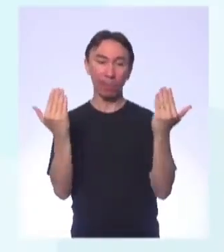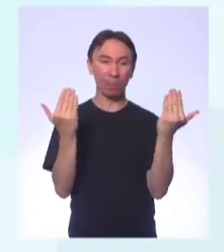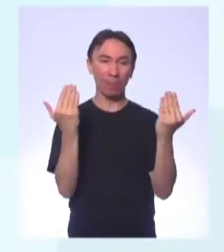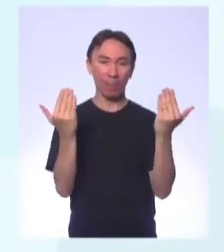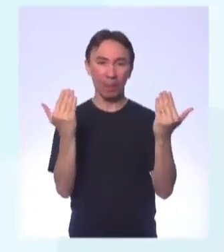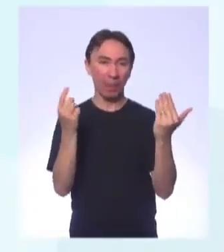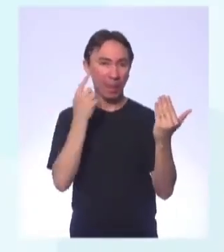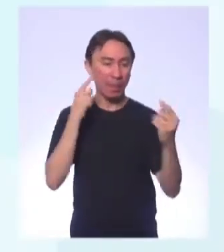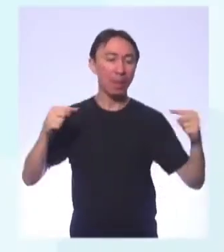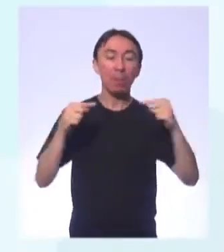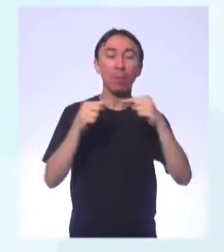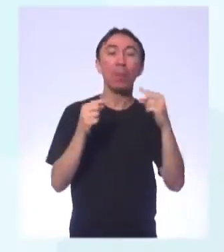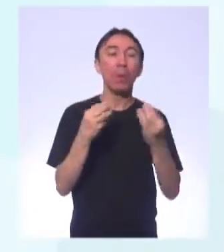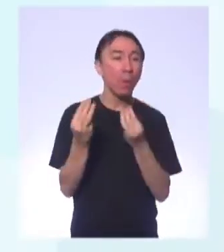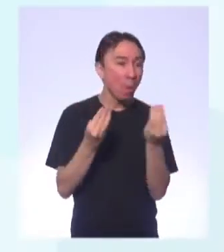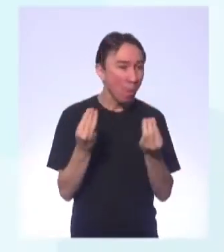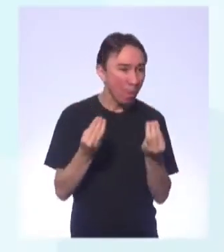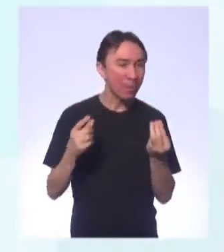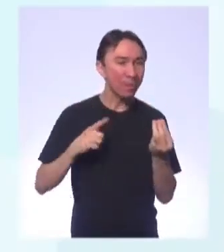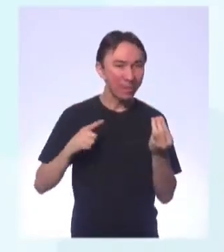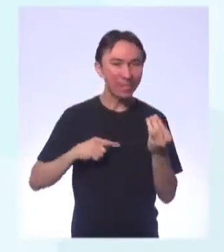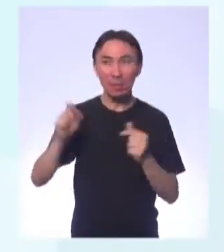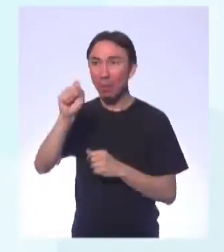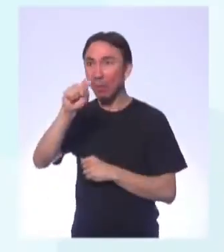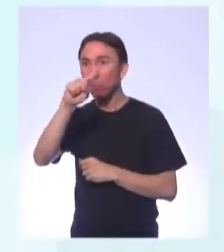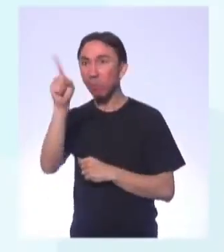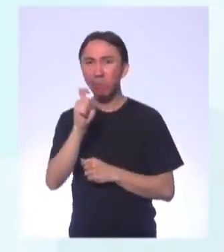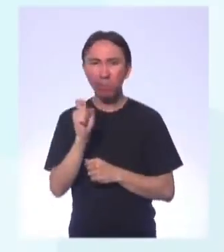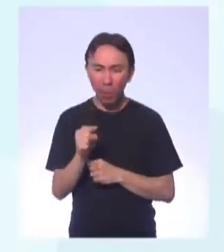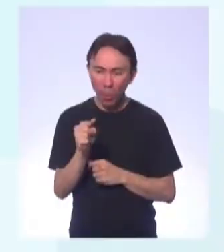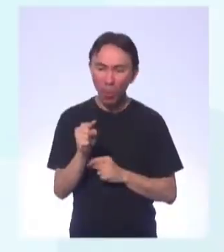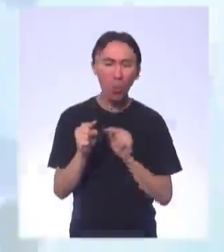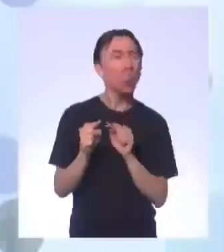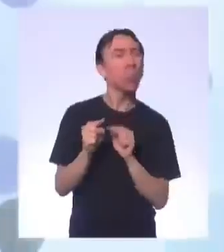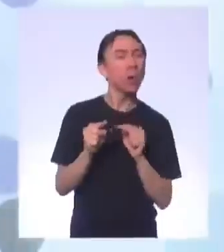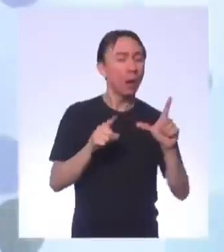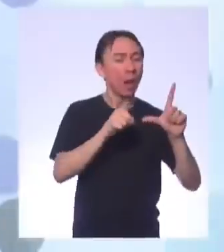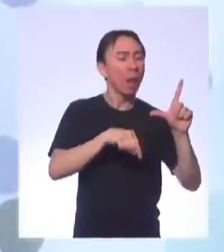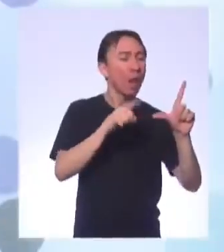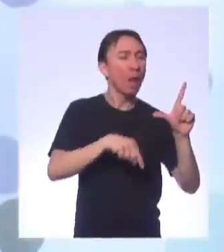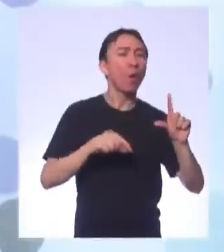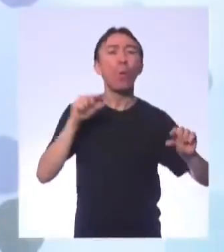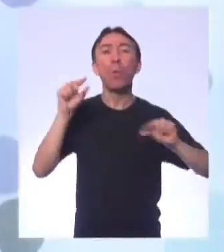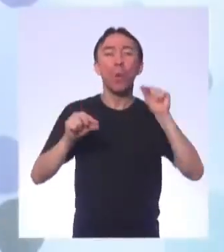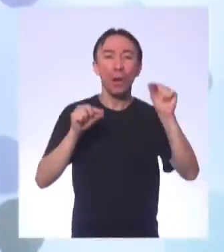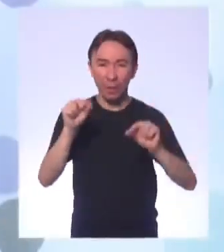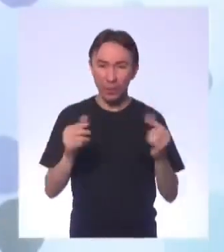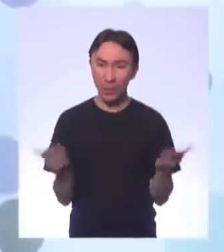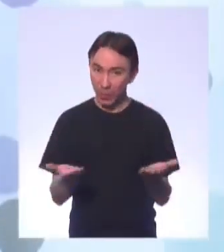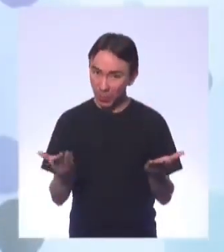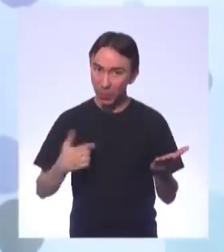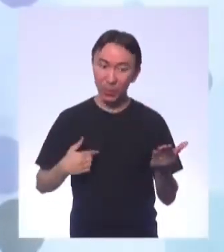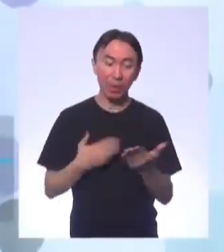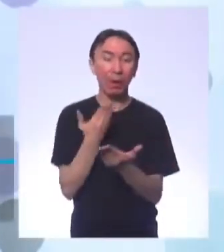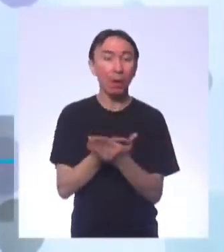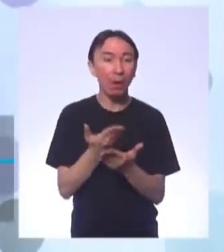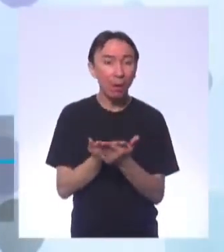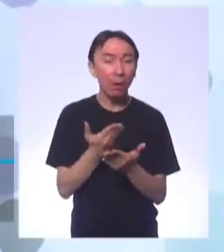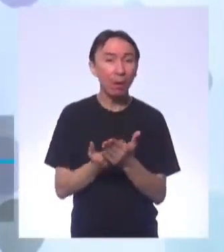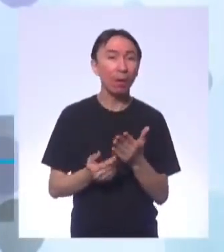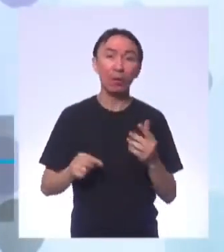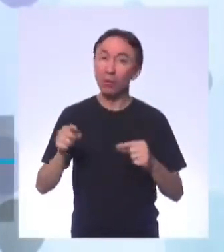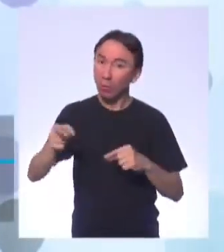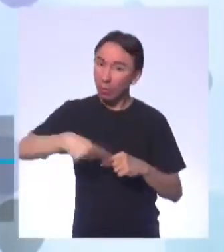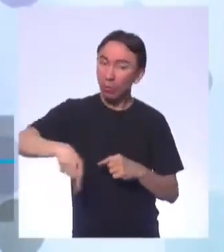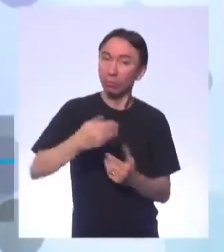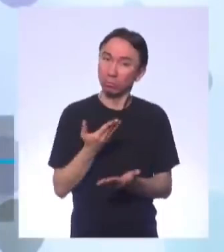diferenciando da ideia no caso de incógnita que nós vamos explicar Então hoje na aula nós vamos trabalhar esse contexto só que